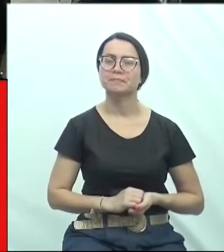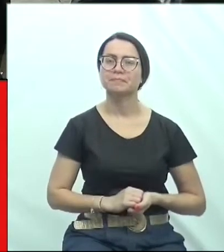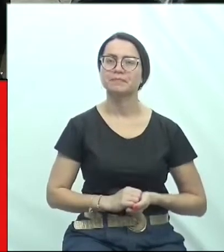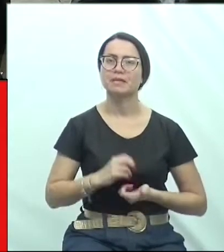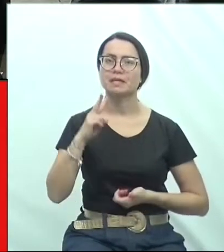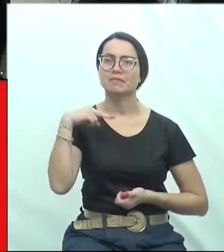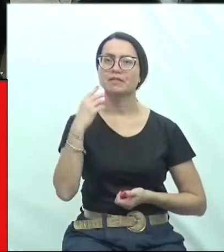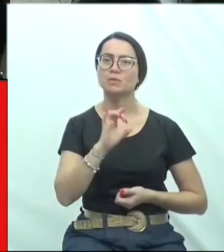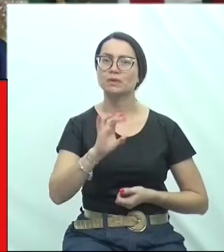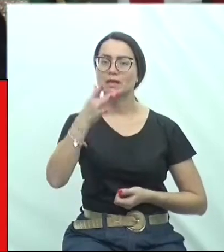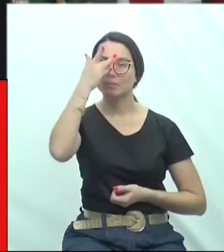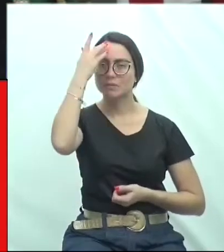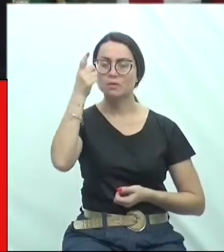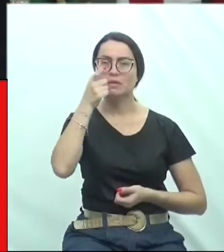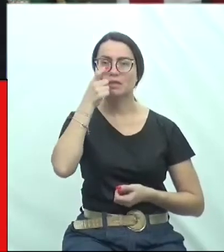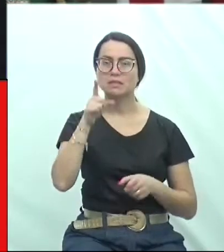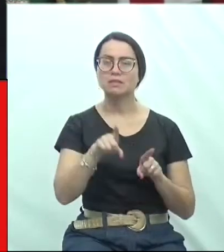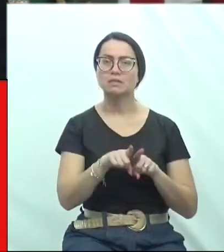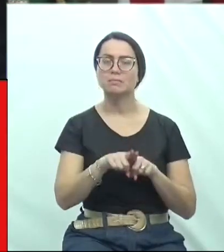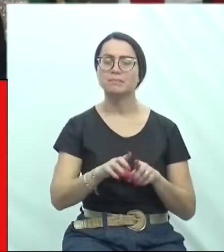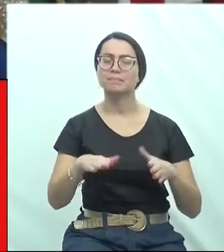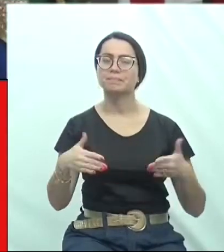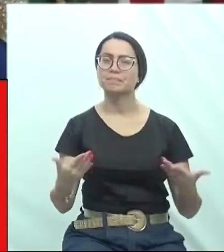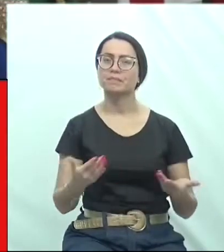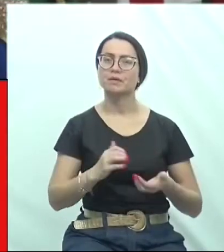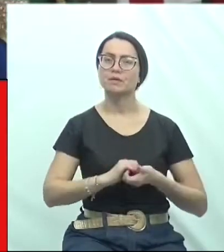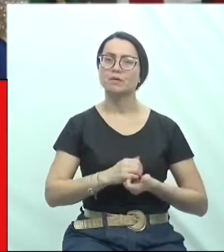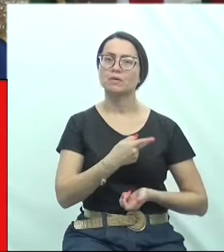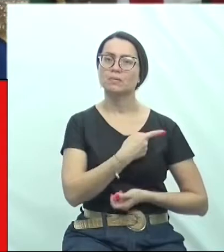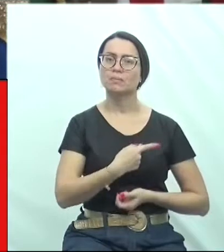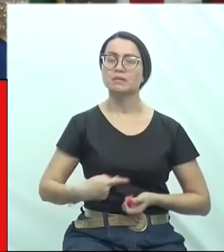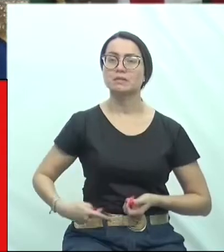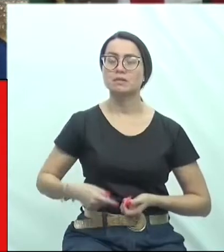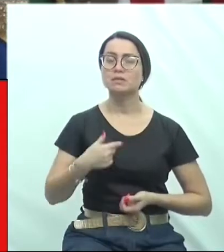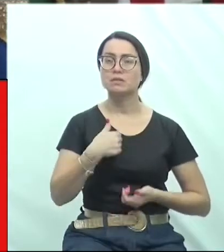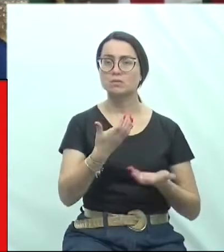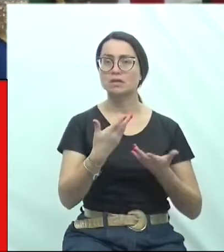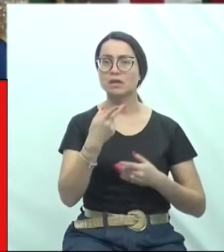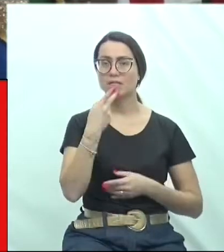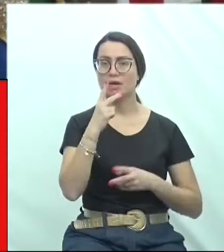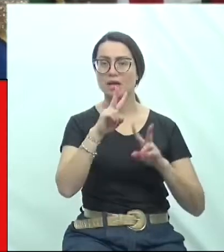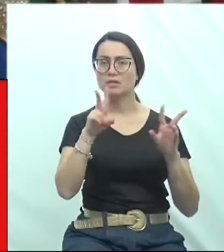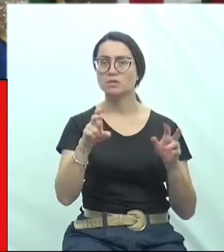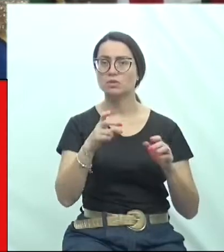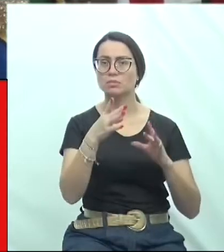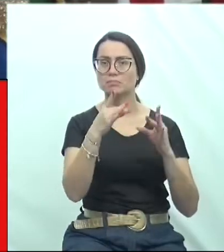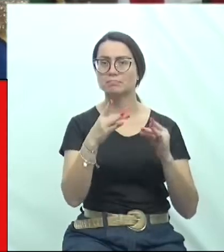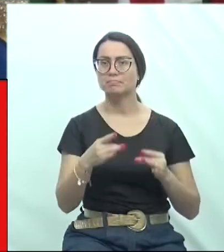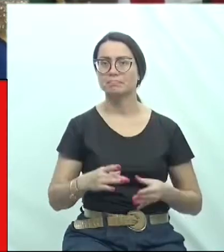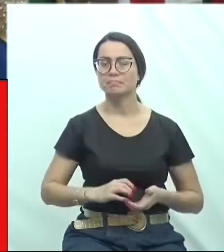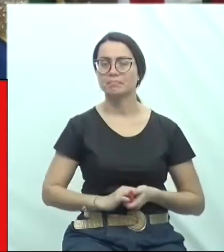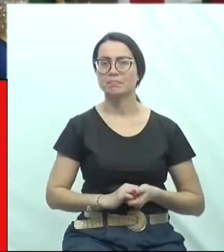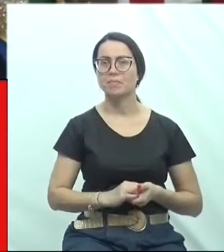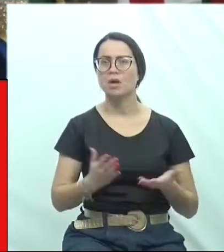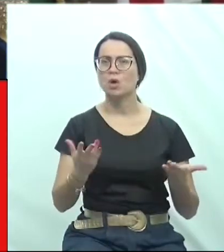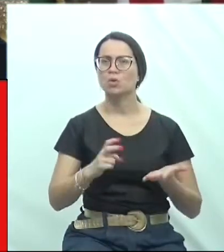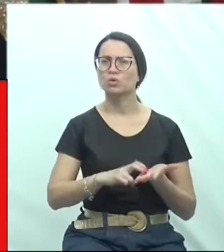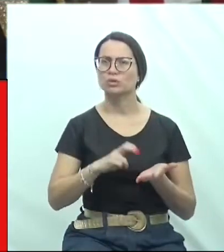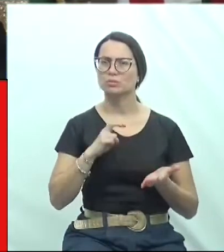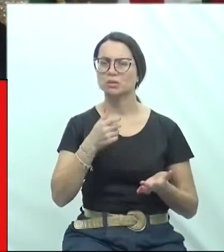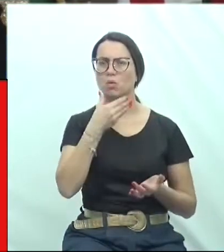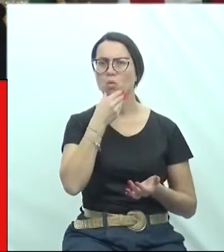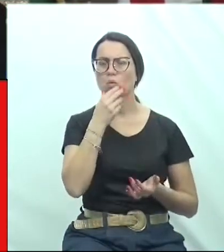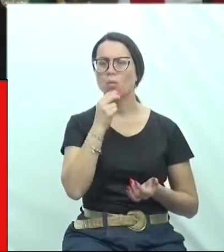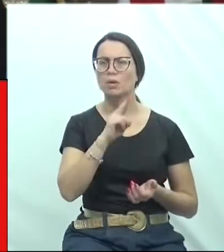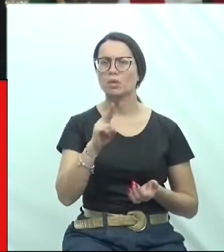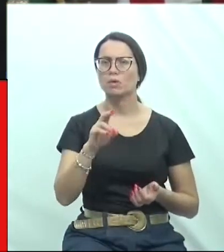acompanham. Senhor presidente, eu gostaria de fazer algumas ponderações. Hoje de manhã, quando... um cidadão chamado Ederson,